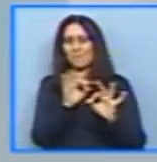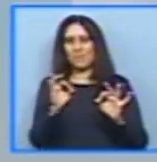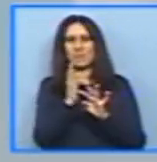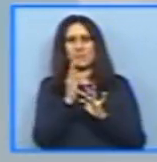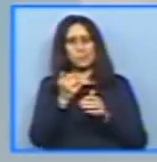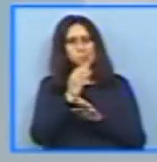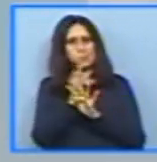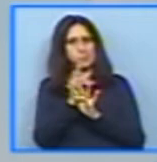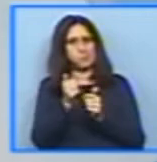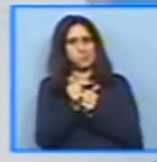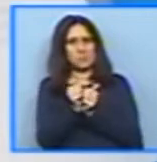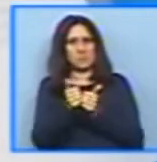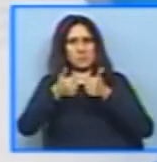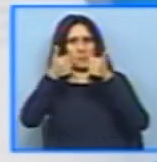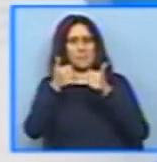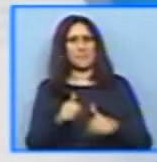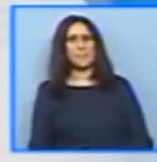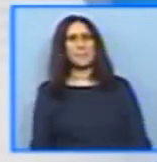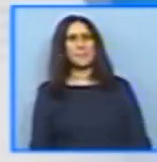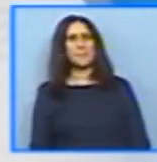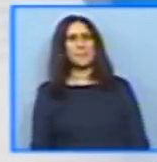Santíssima Trindade.